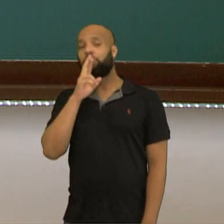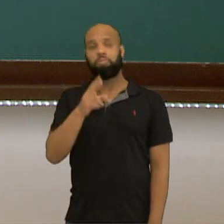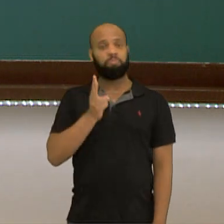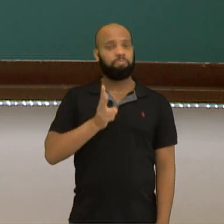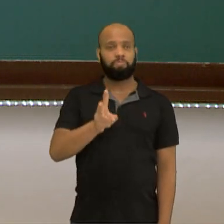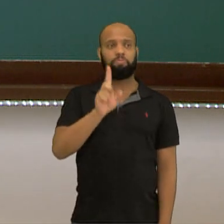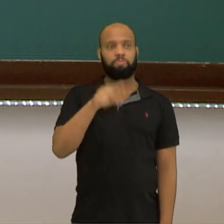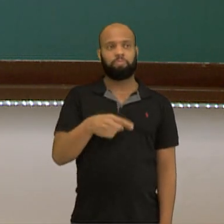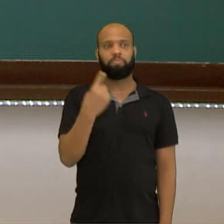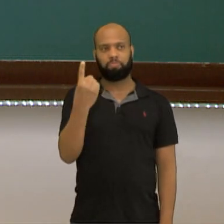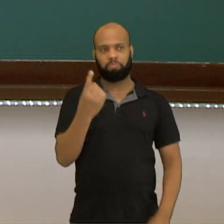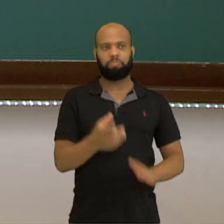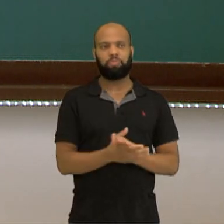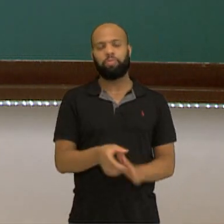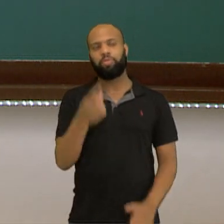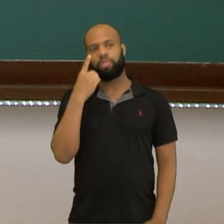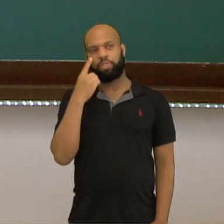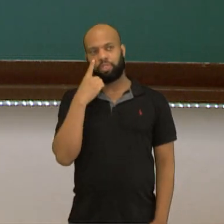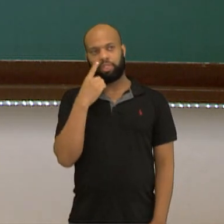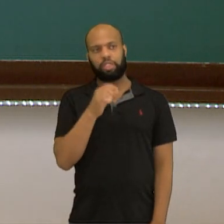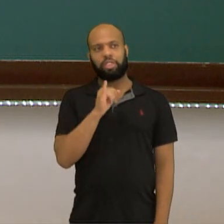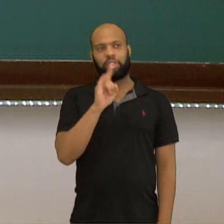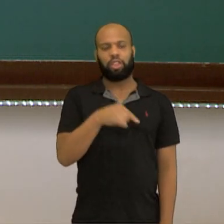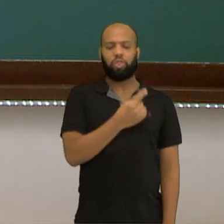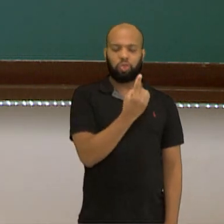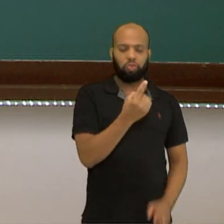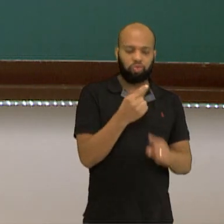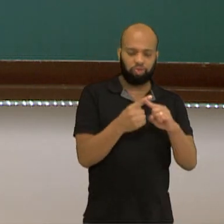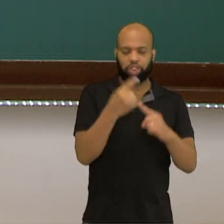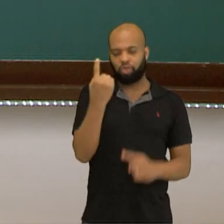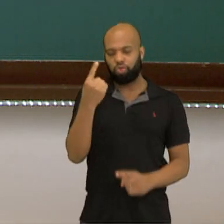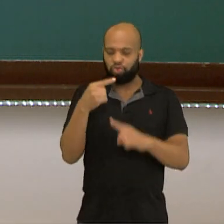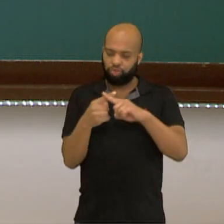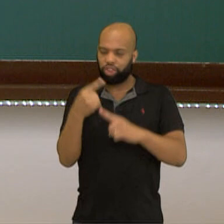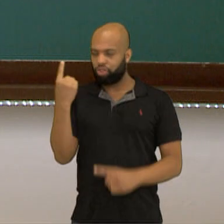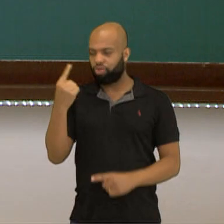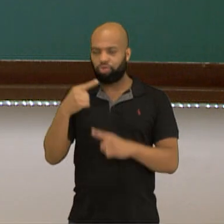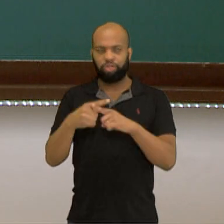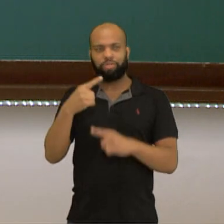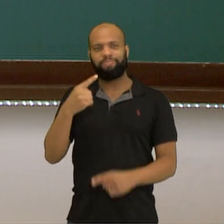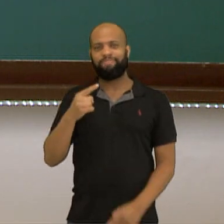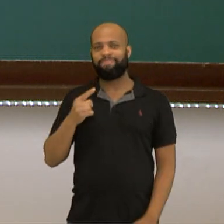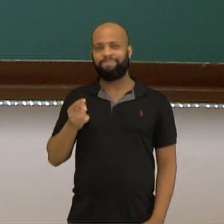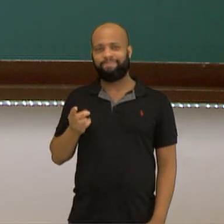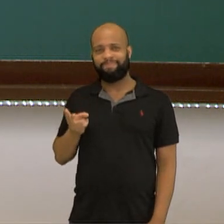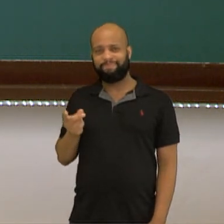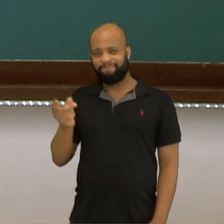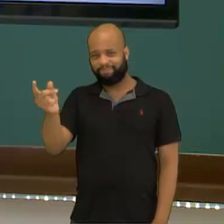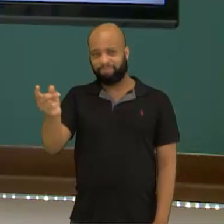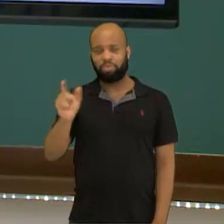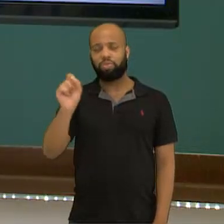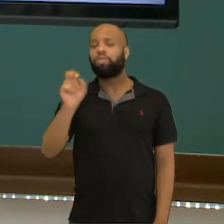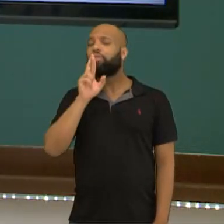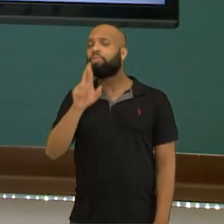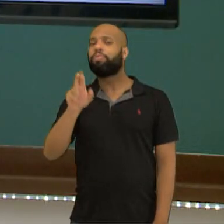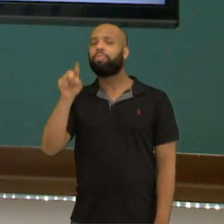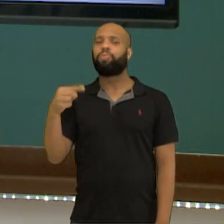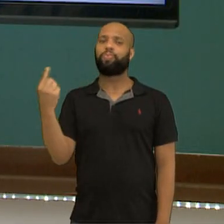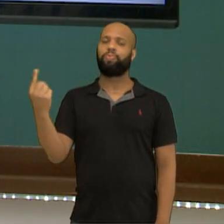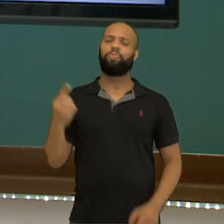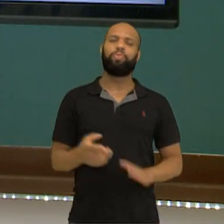1, não é? Então, olha lá, se eu pegar 1 vezes 1 vezes 1 vezes 1 vezes 1 infinitamente 1, vai dar 1. Então,